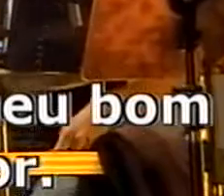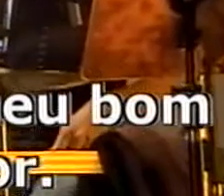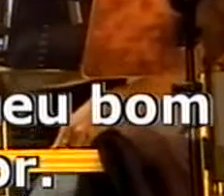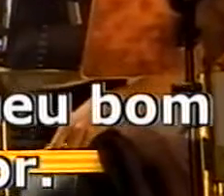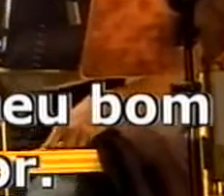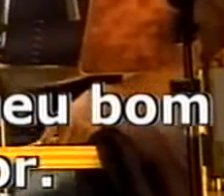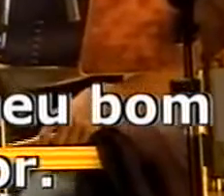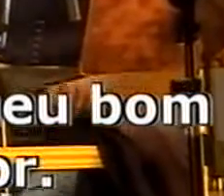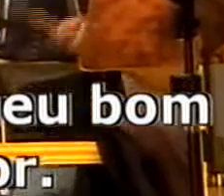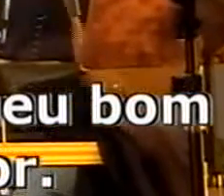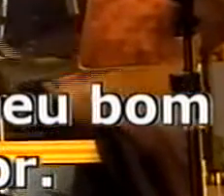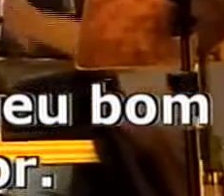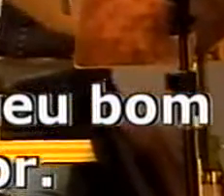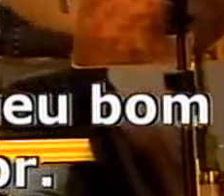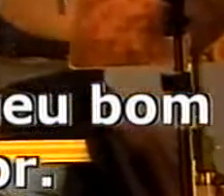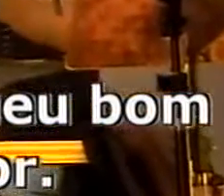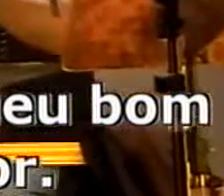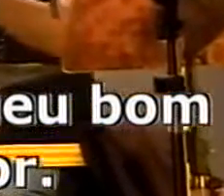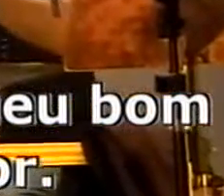pastor.